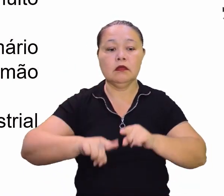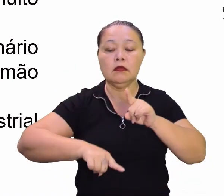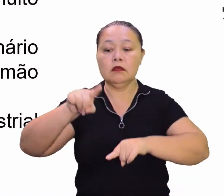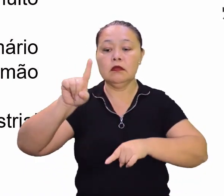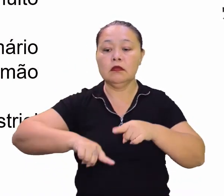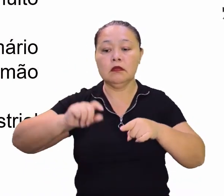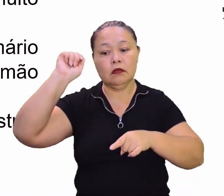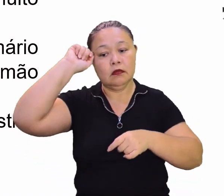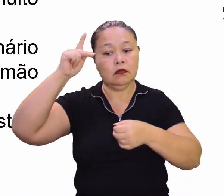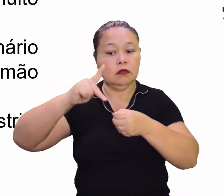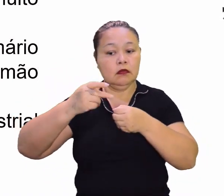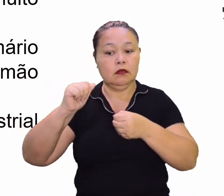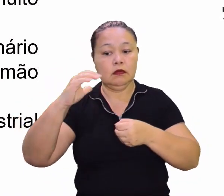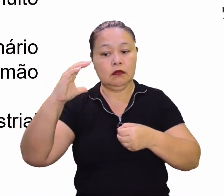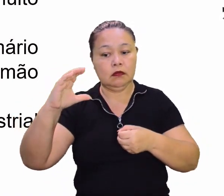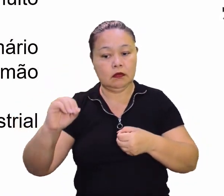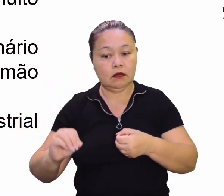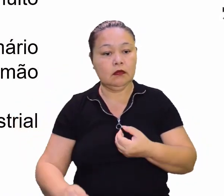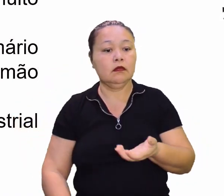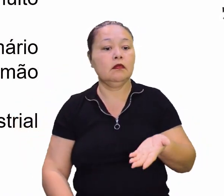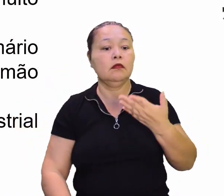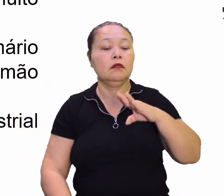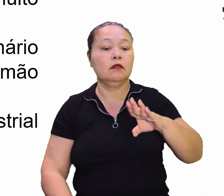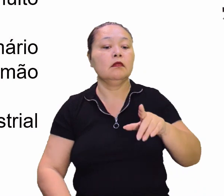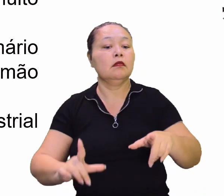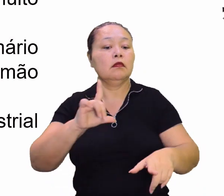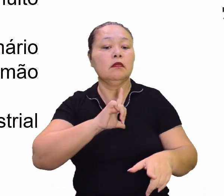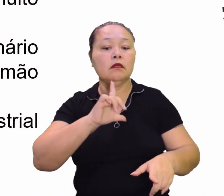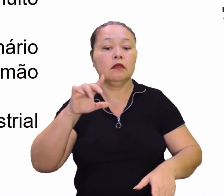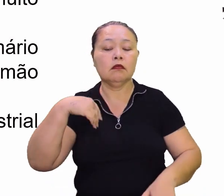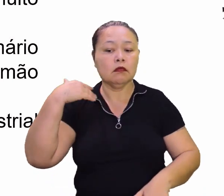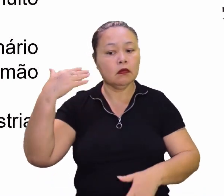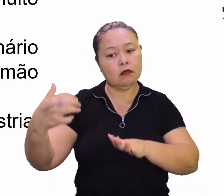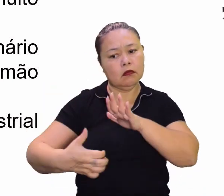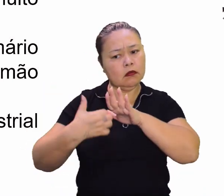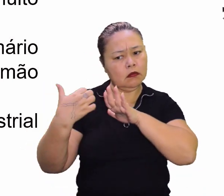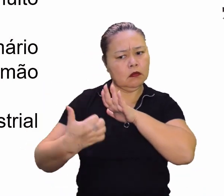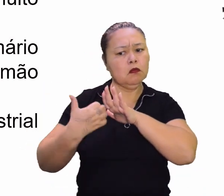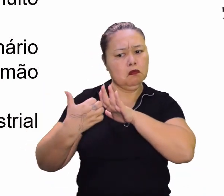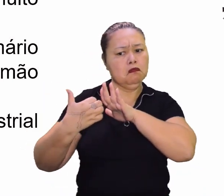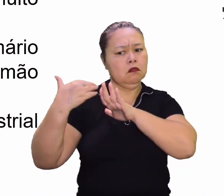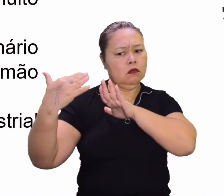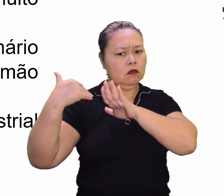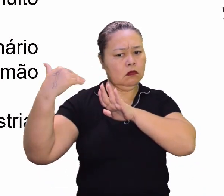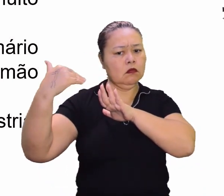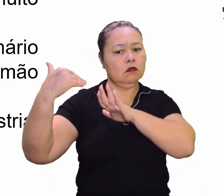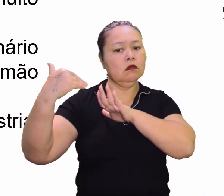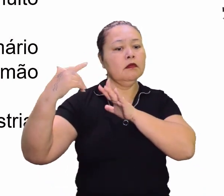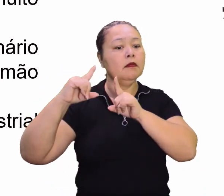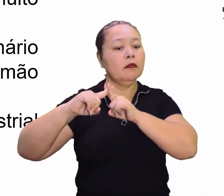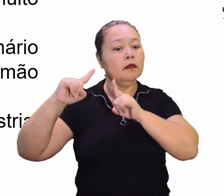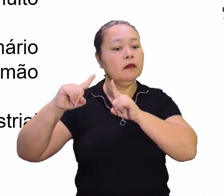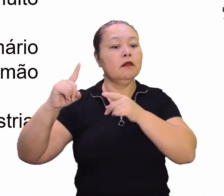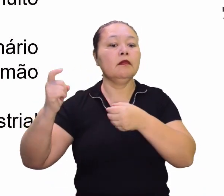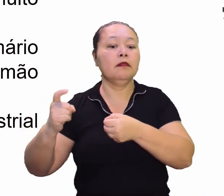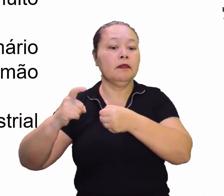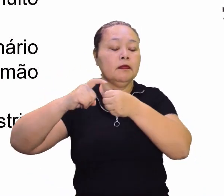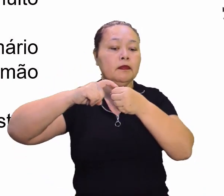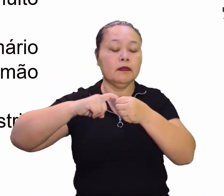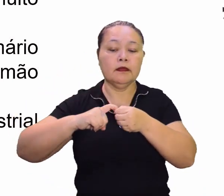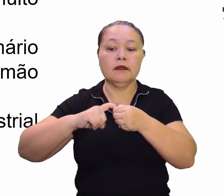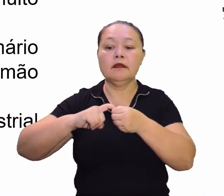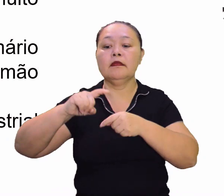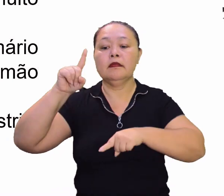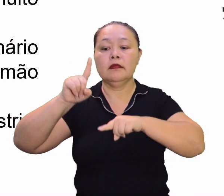de produção de petróleo e aço. B, serem altamente industrializados, porém